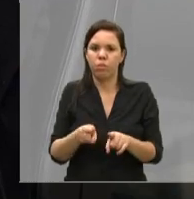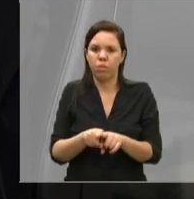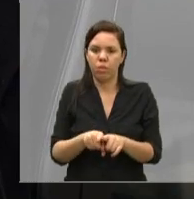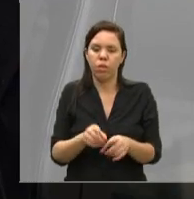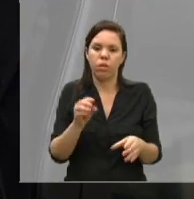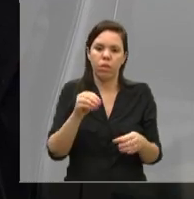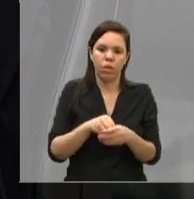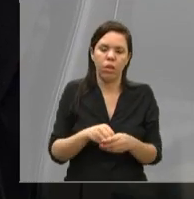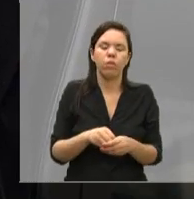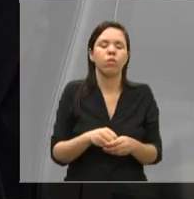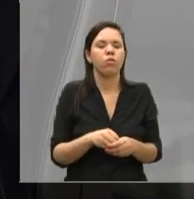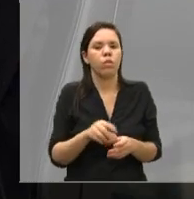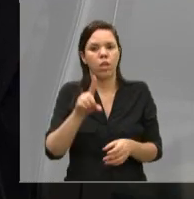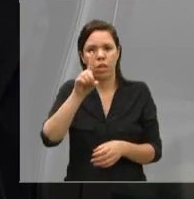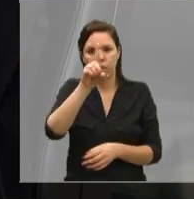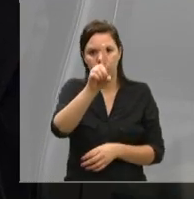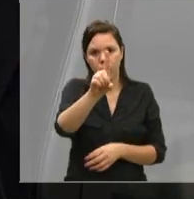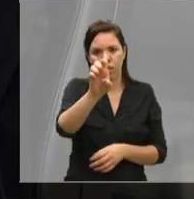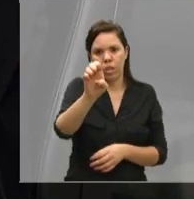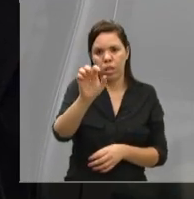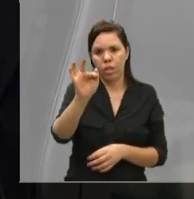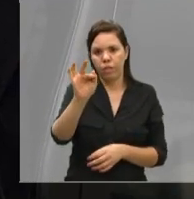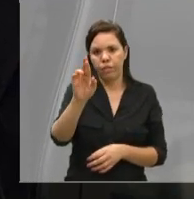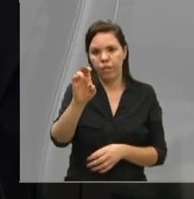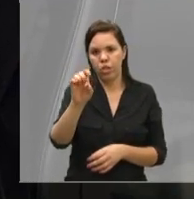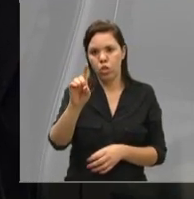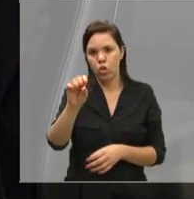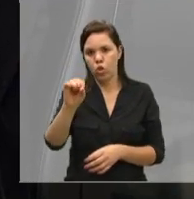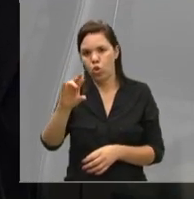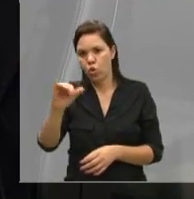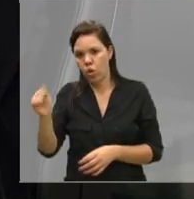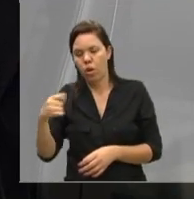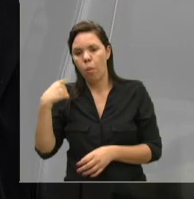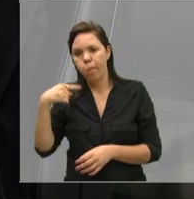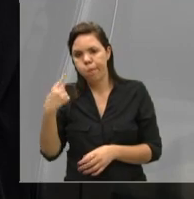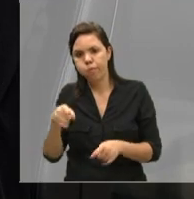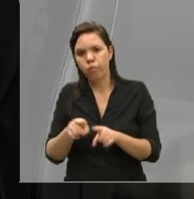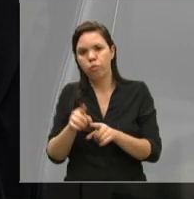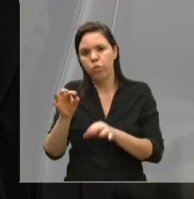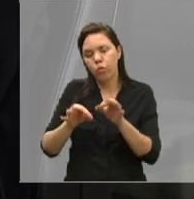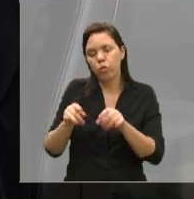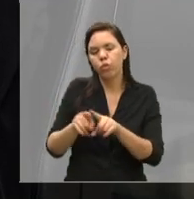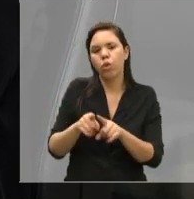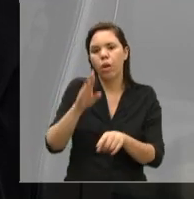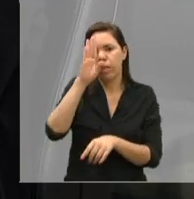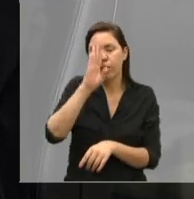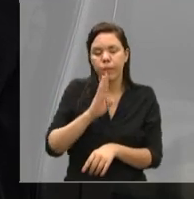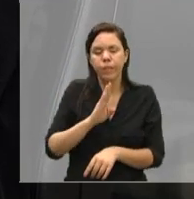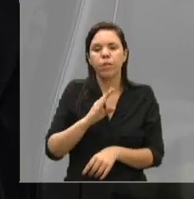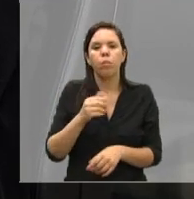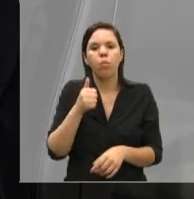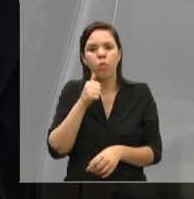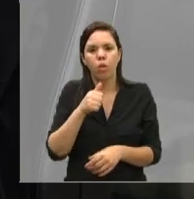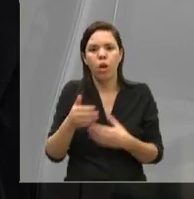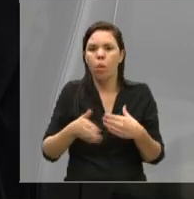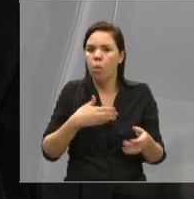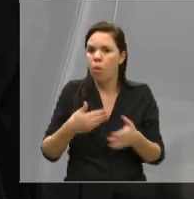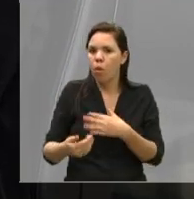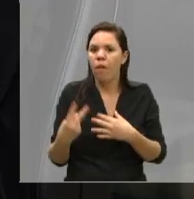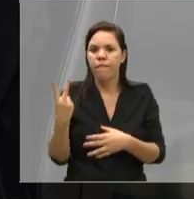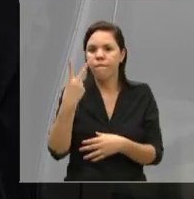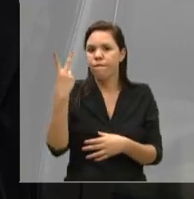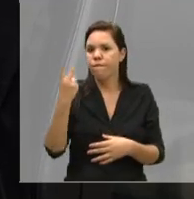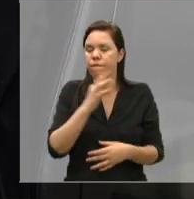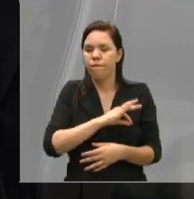da Defensoria Pública. A Defensoria Pública atende pessoas de forma gratuita, né? No caso de mulheres de qualquer faixa de renda, isso